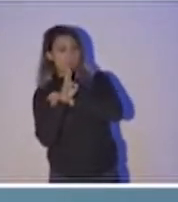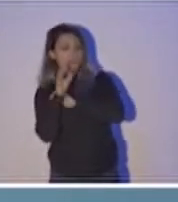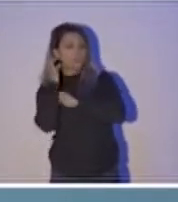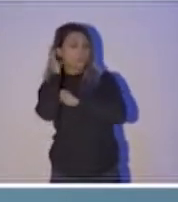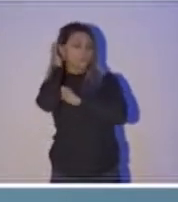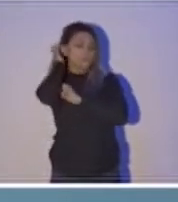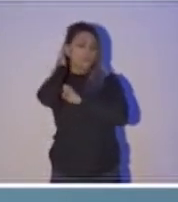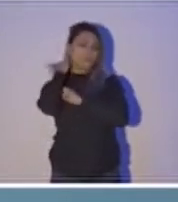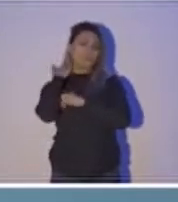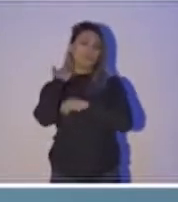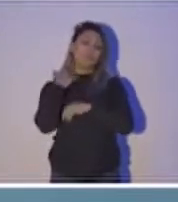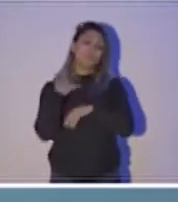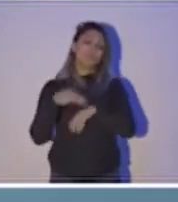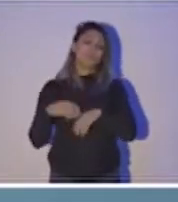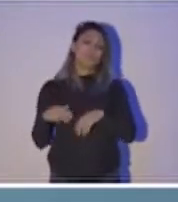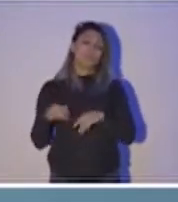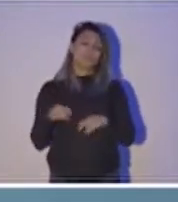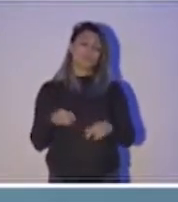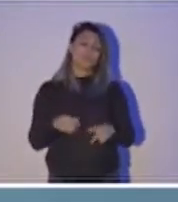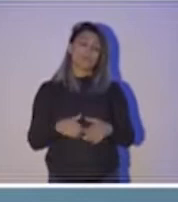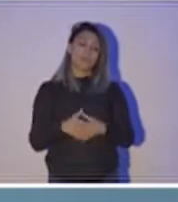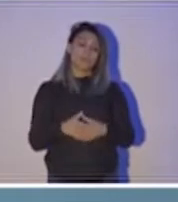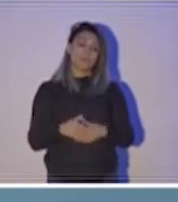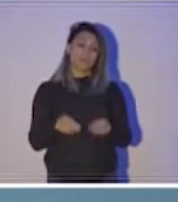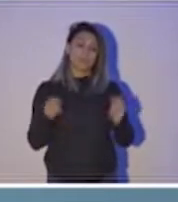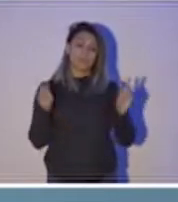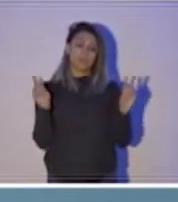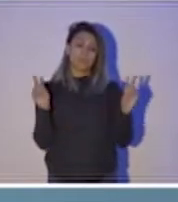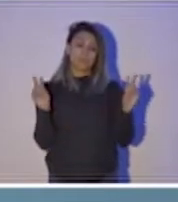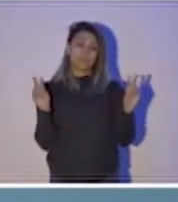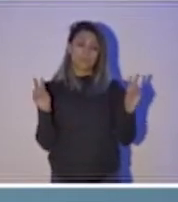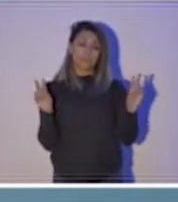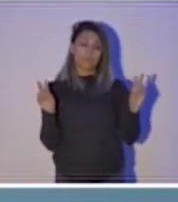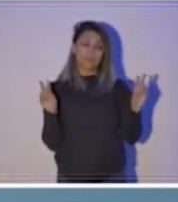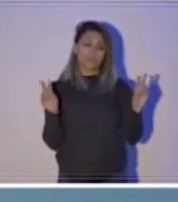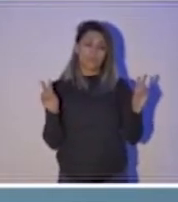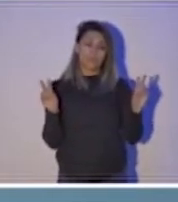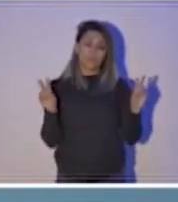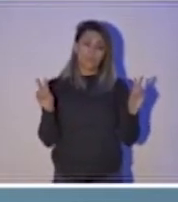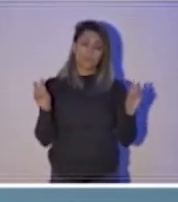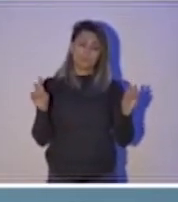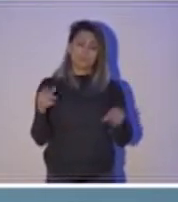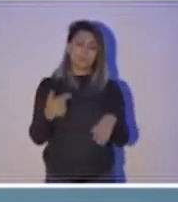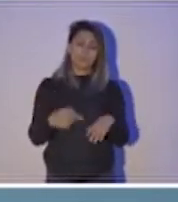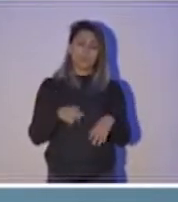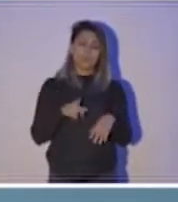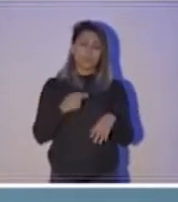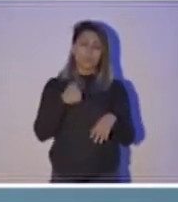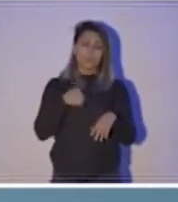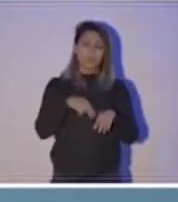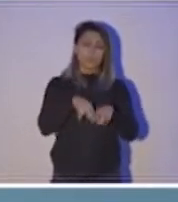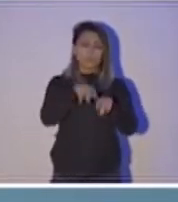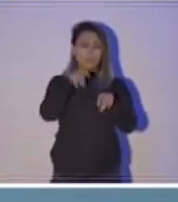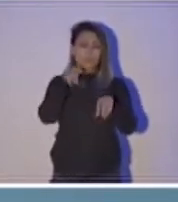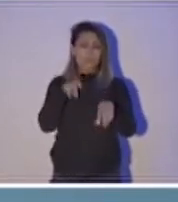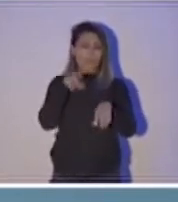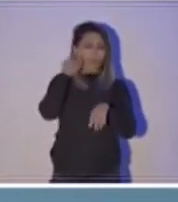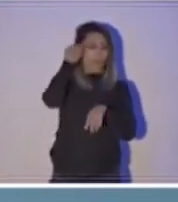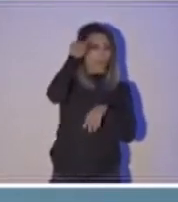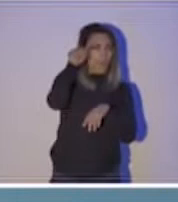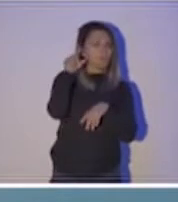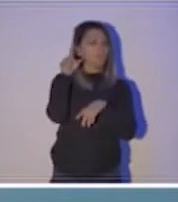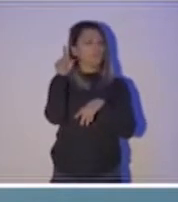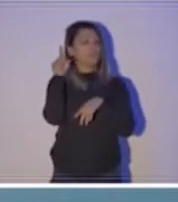em aprender. E a gente... E até um parênteses rápido, eu estava pensando ali no fundo, enquanto eu respirava um pouquinho antes de